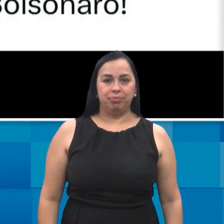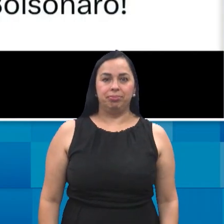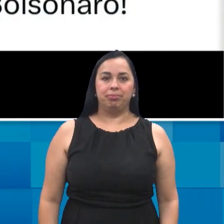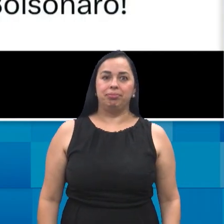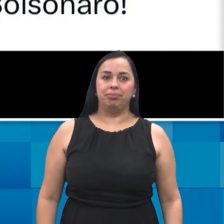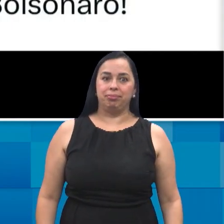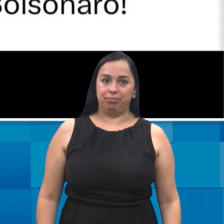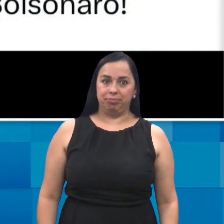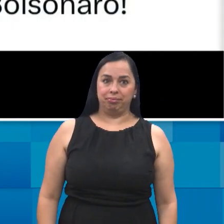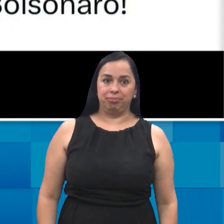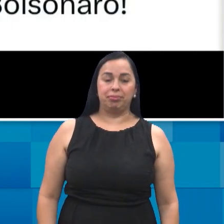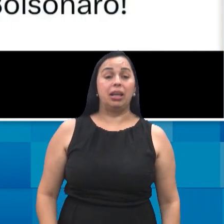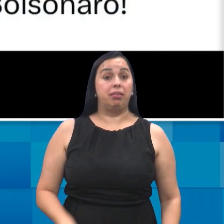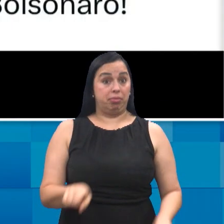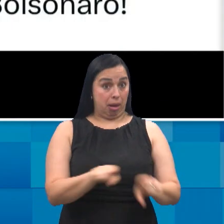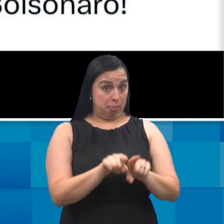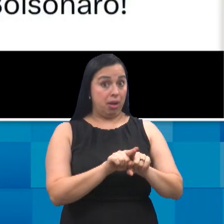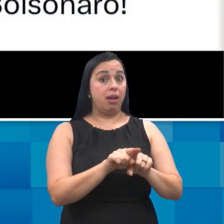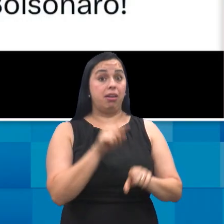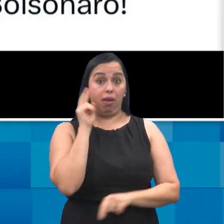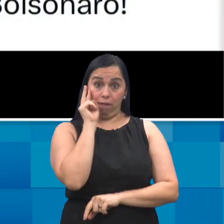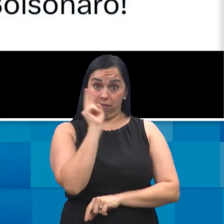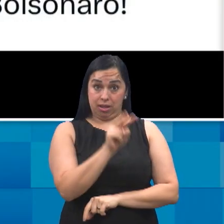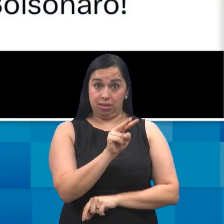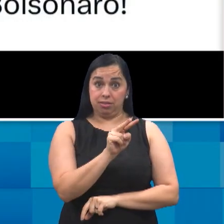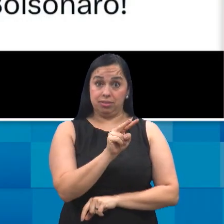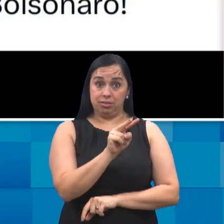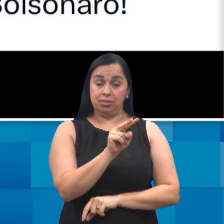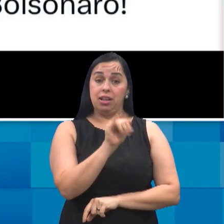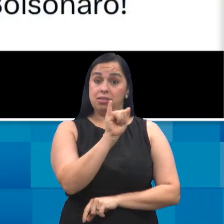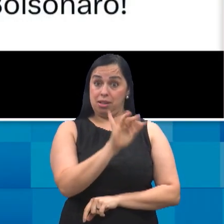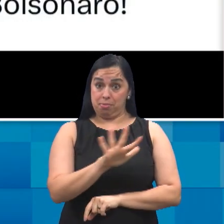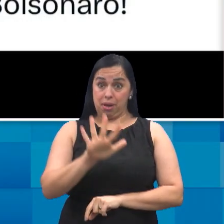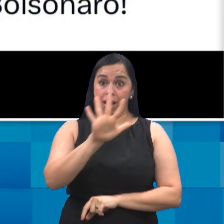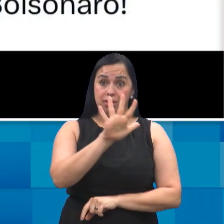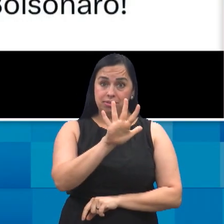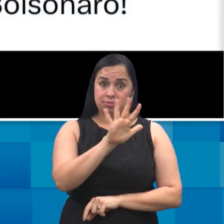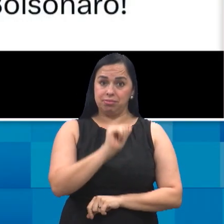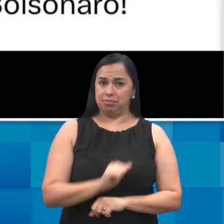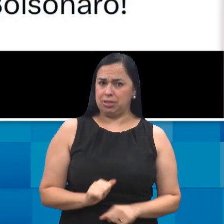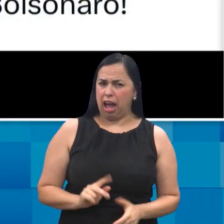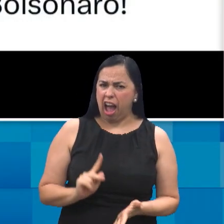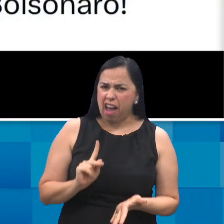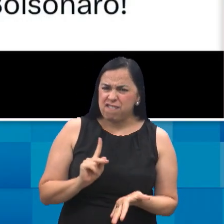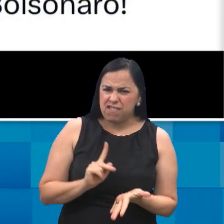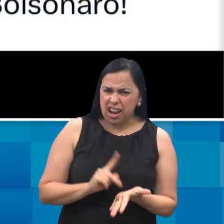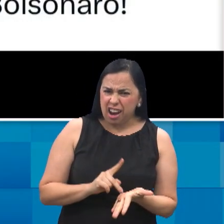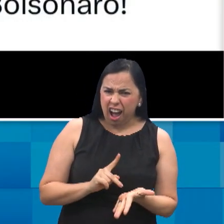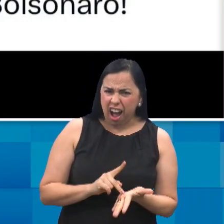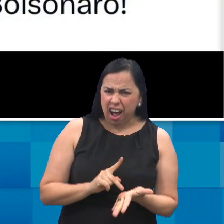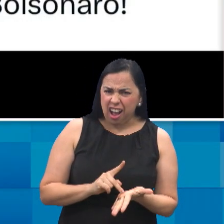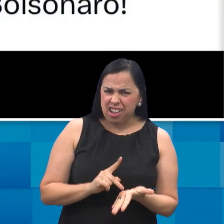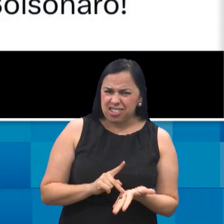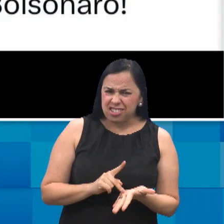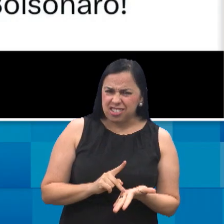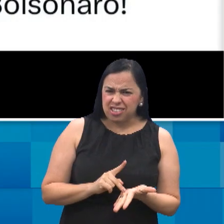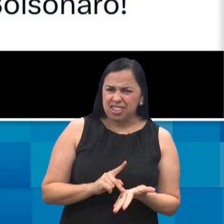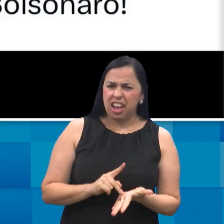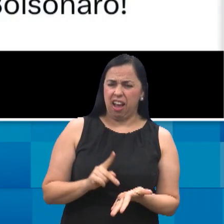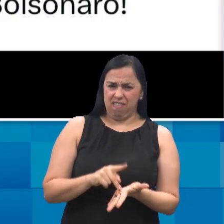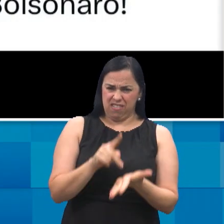Eu vi essa também. Olha só, essa imagem eu recebi. Será que é verdade isso aí? Será que é